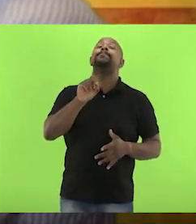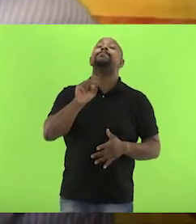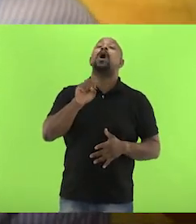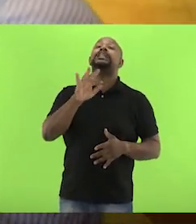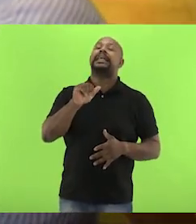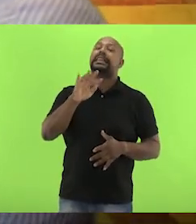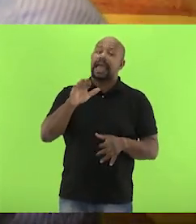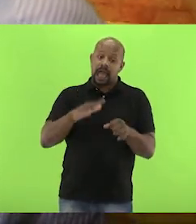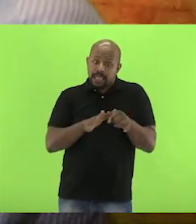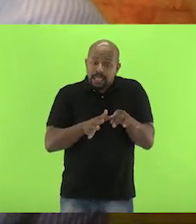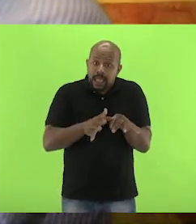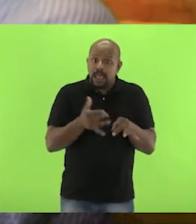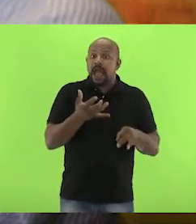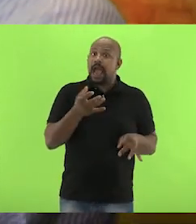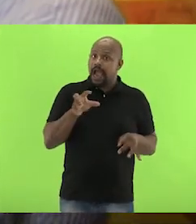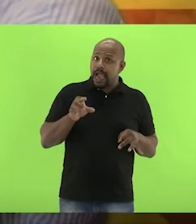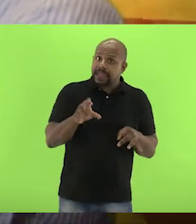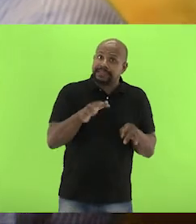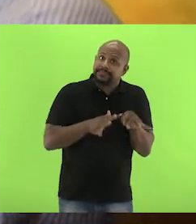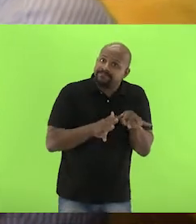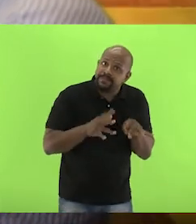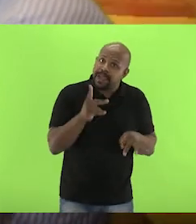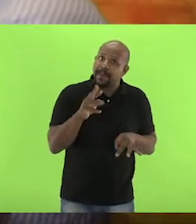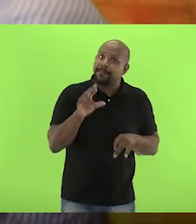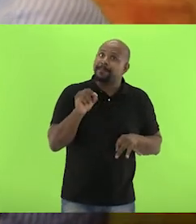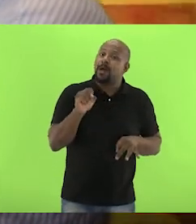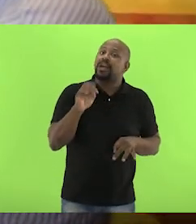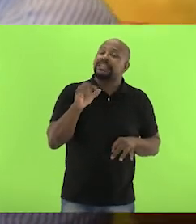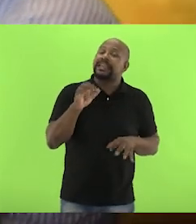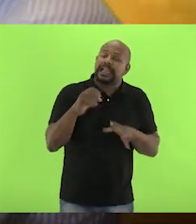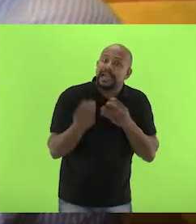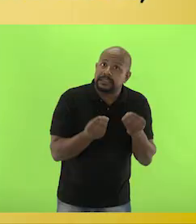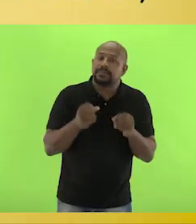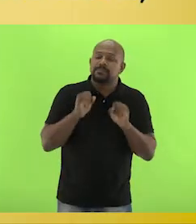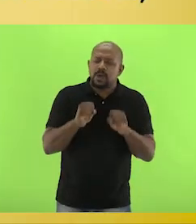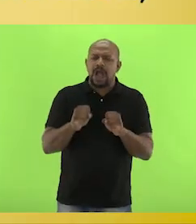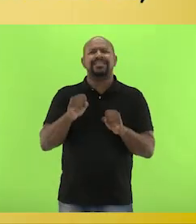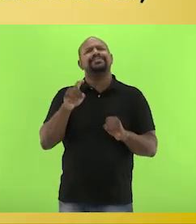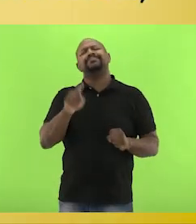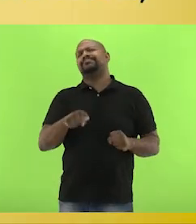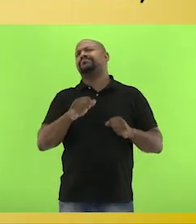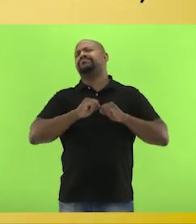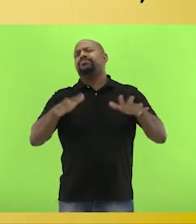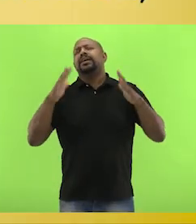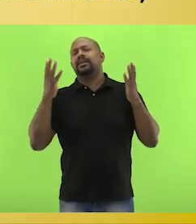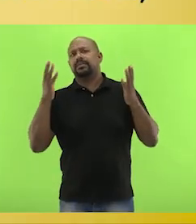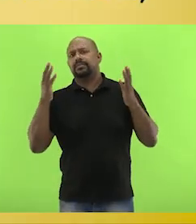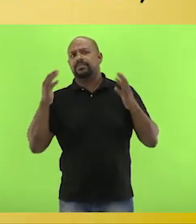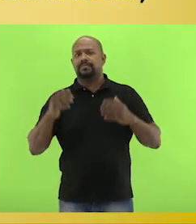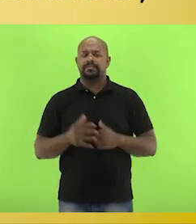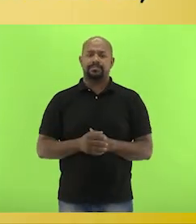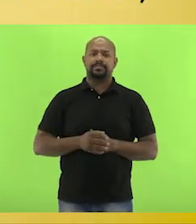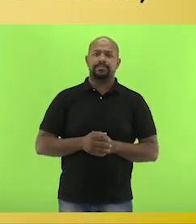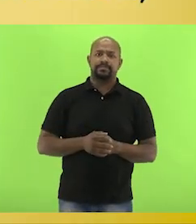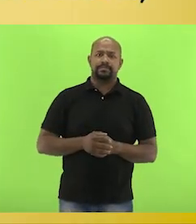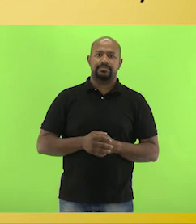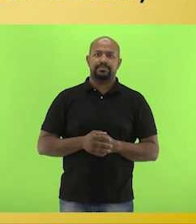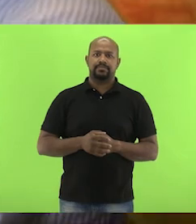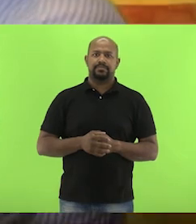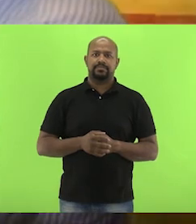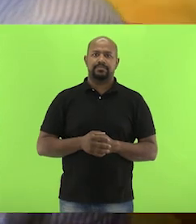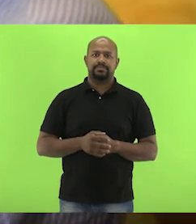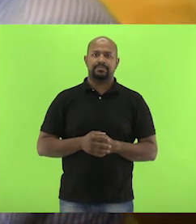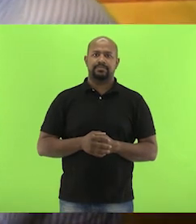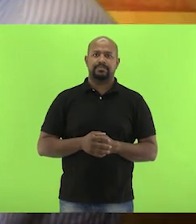o câncer de próstata, que vai atacar indubitavelmente. Indubitavelmente. Advérbio que significa sem